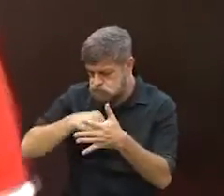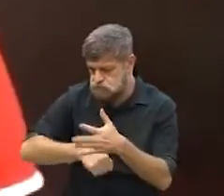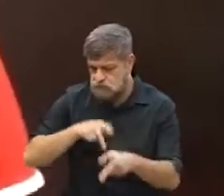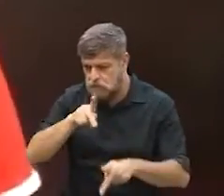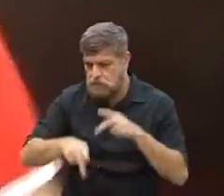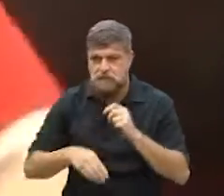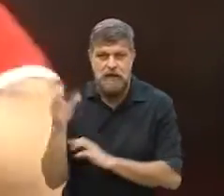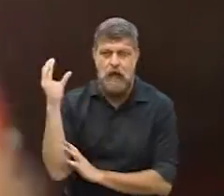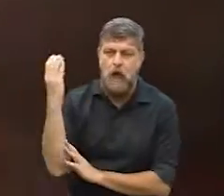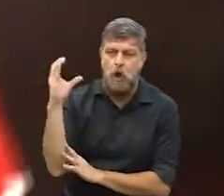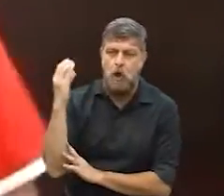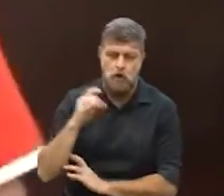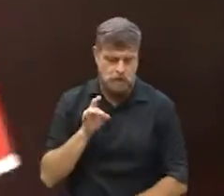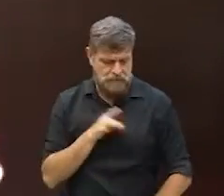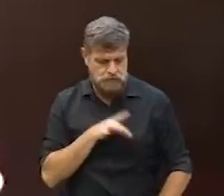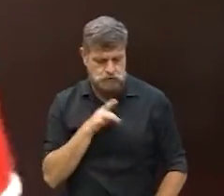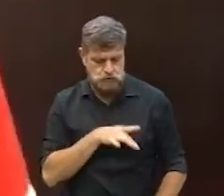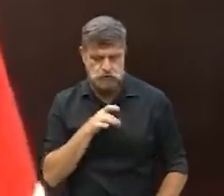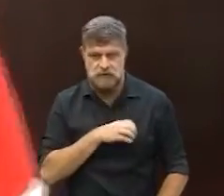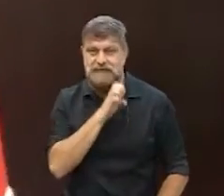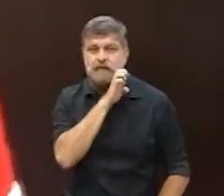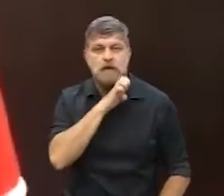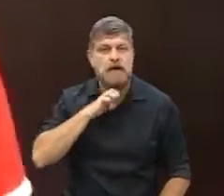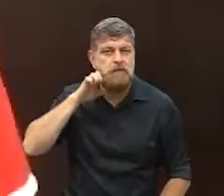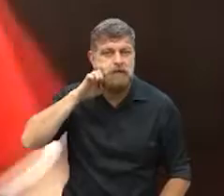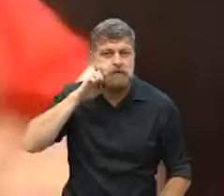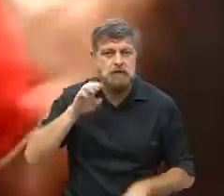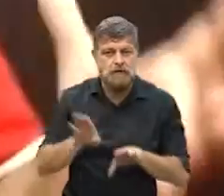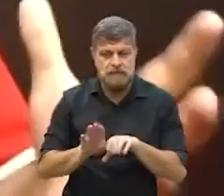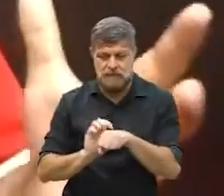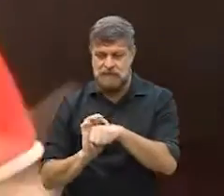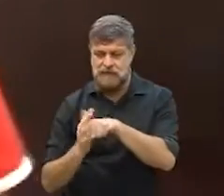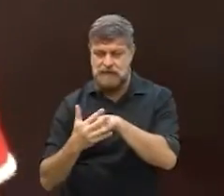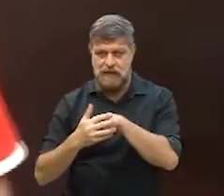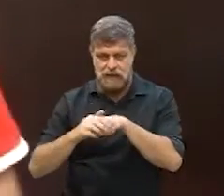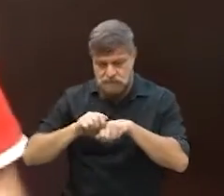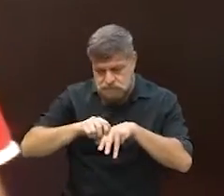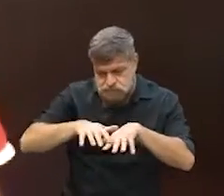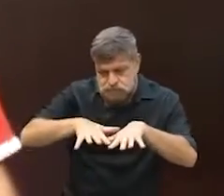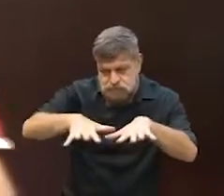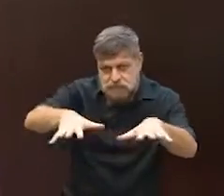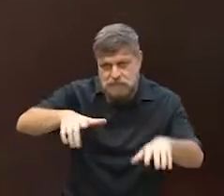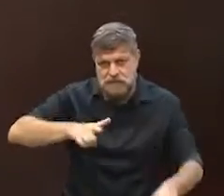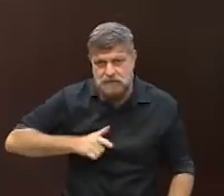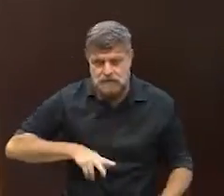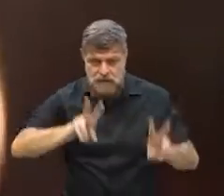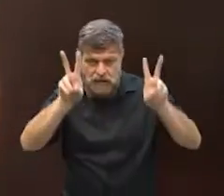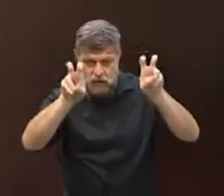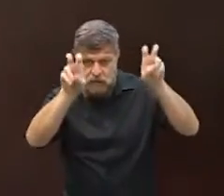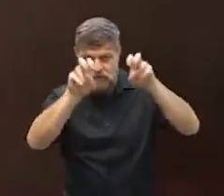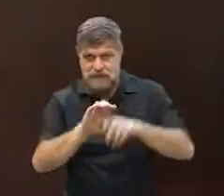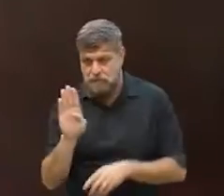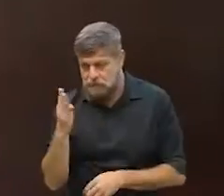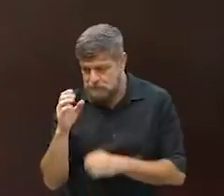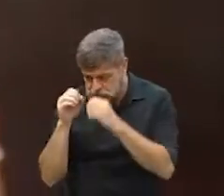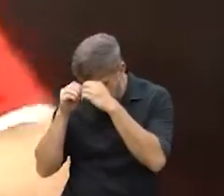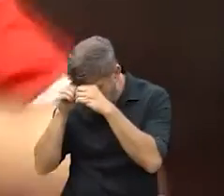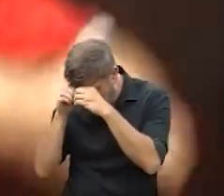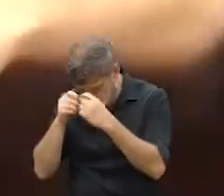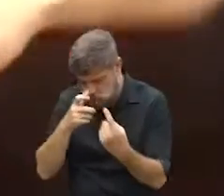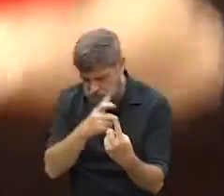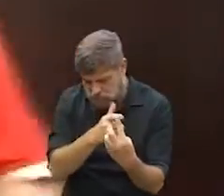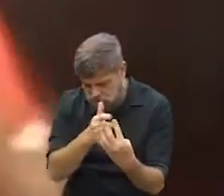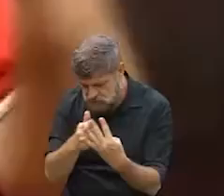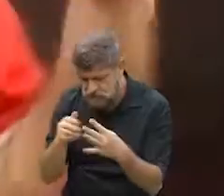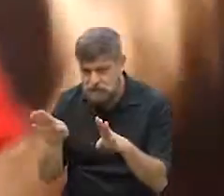populares, seja na Colômbia, no Chile, no Equador. A pandemia, que não só as questões biológicas,